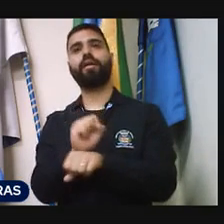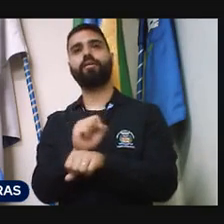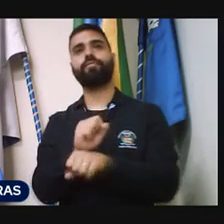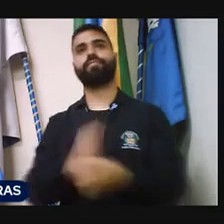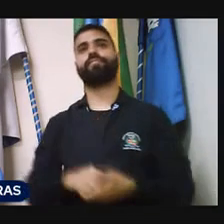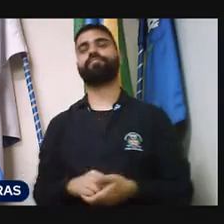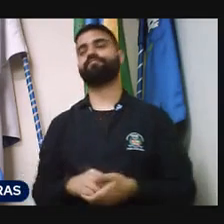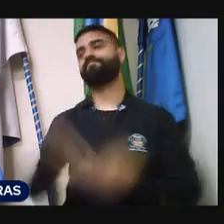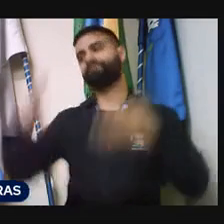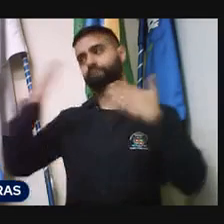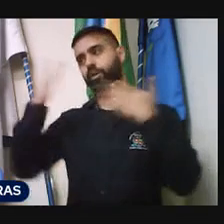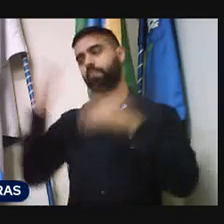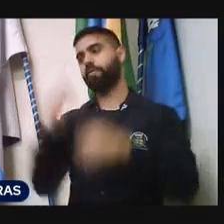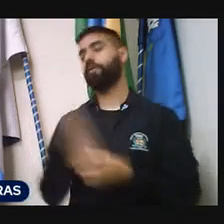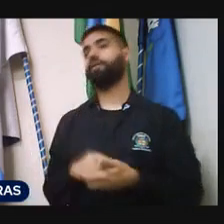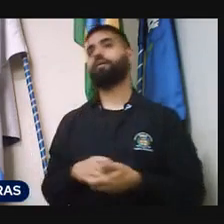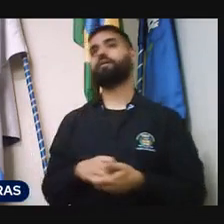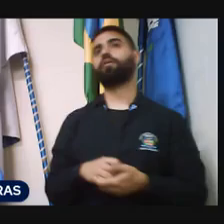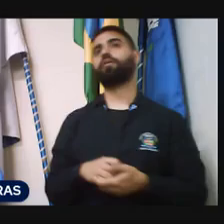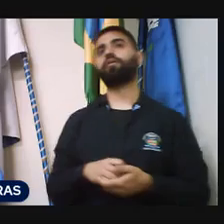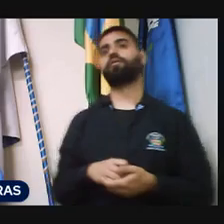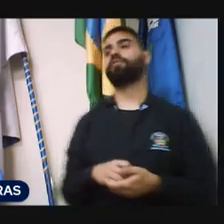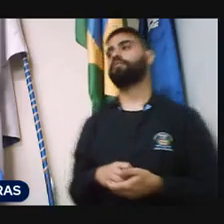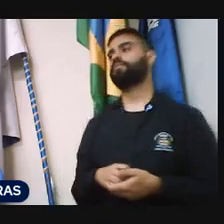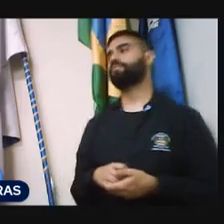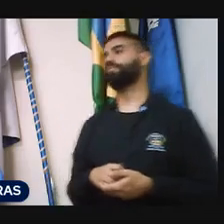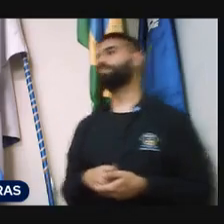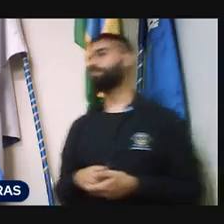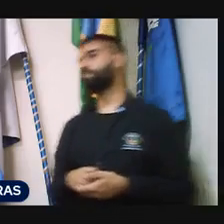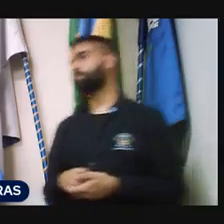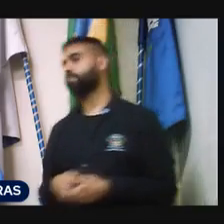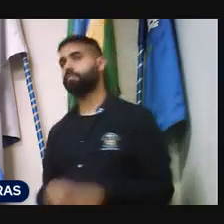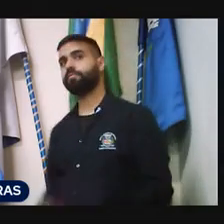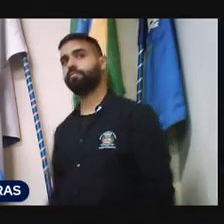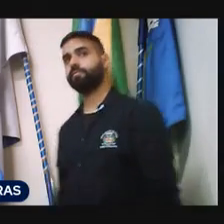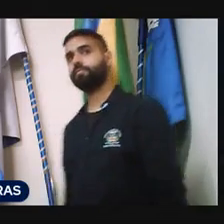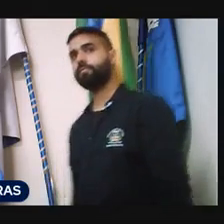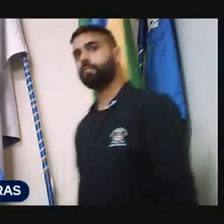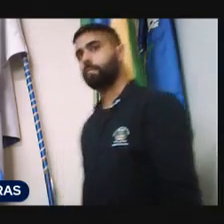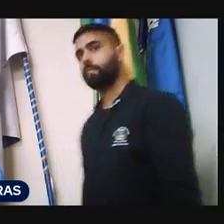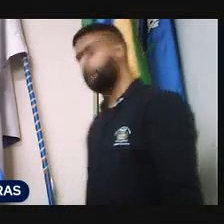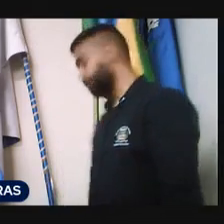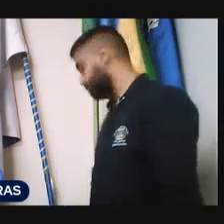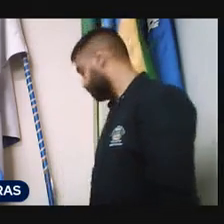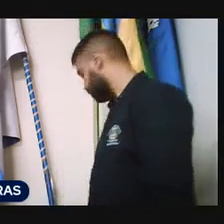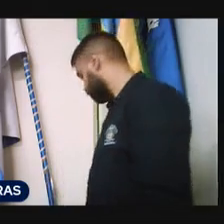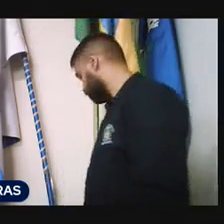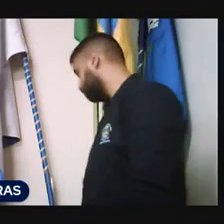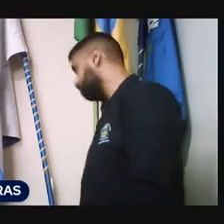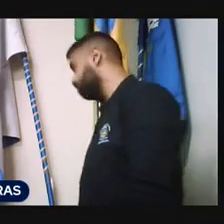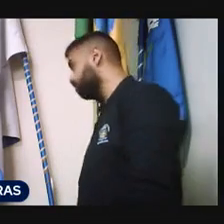preço alto Obrigado seu presidente eu queria que eu tenho essa noite vereador Ailton Batista